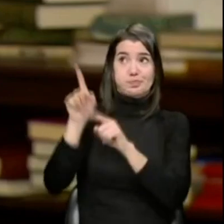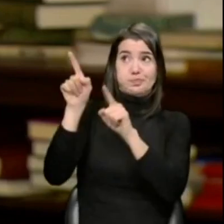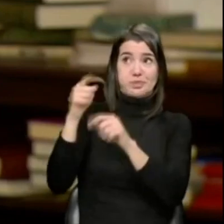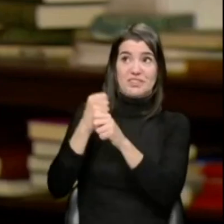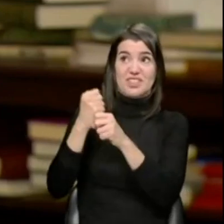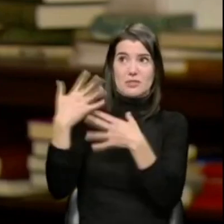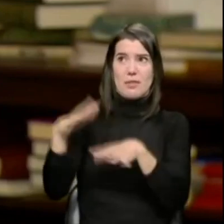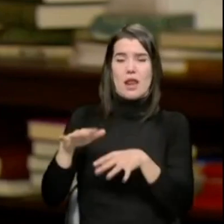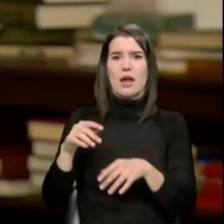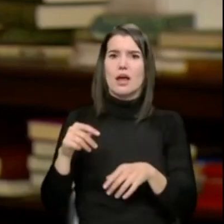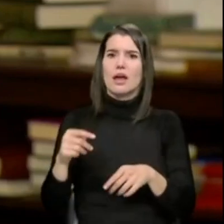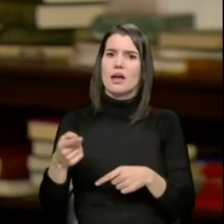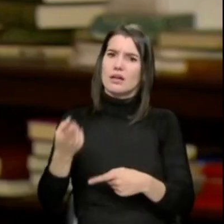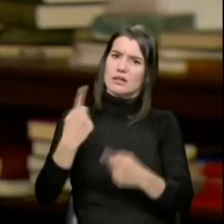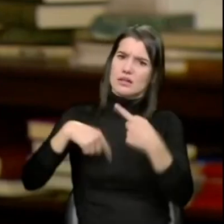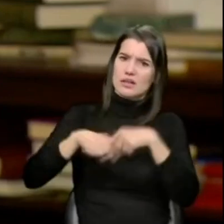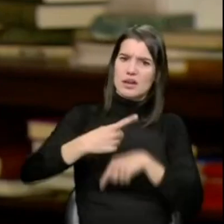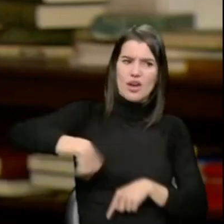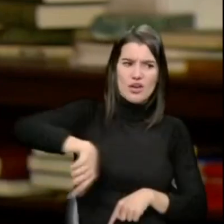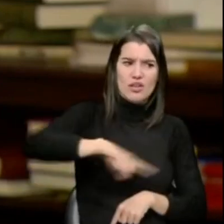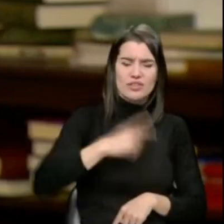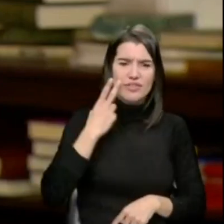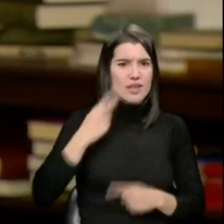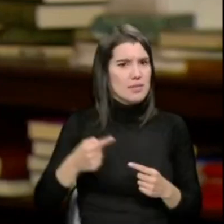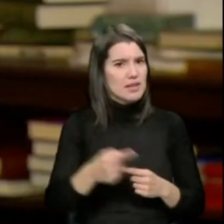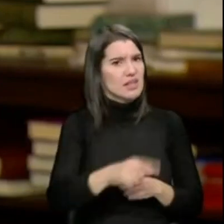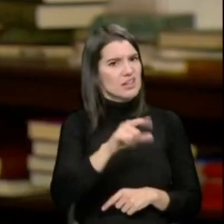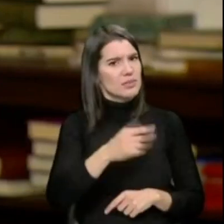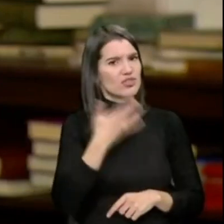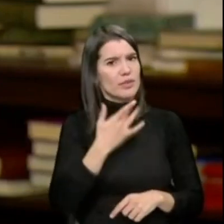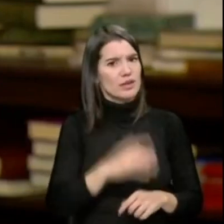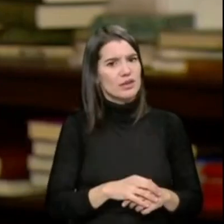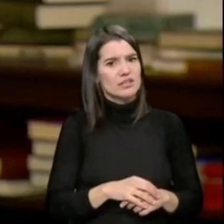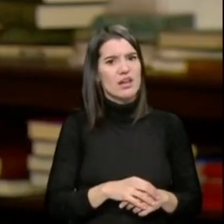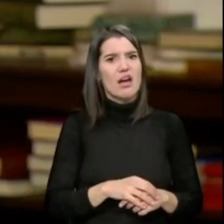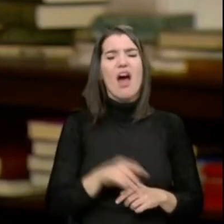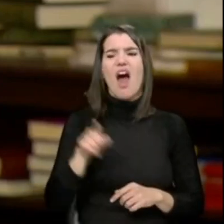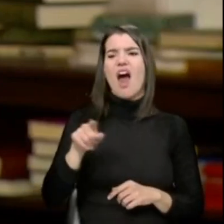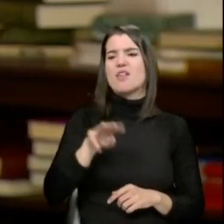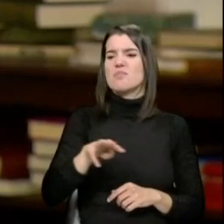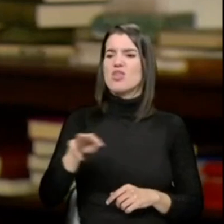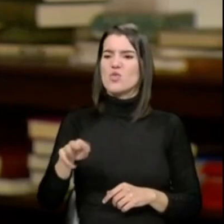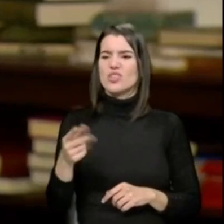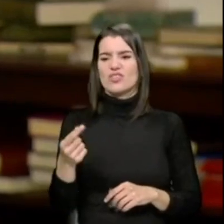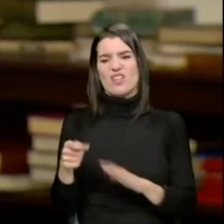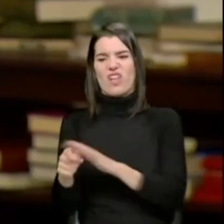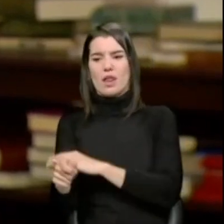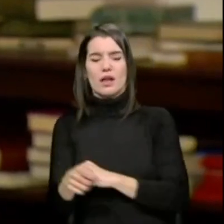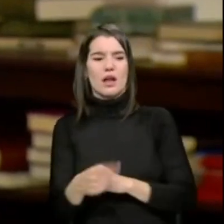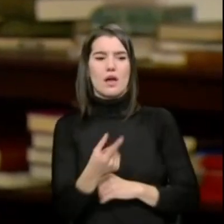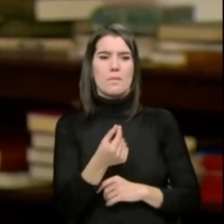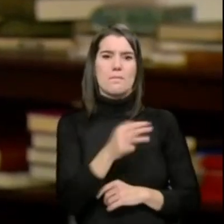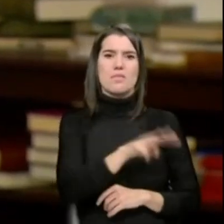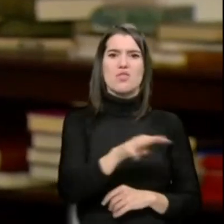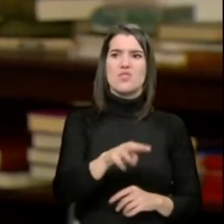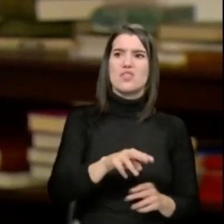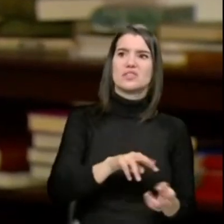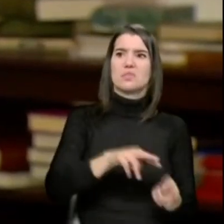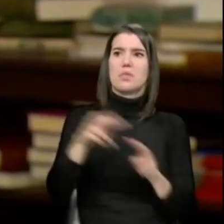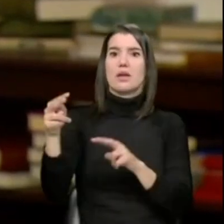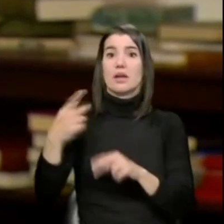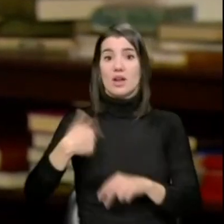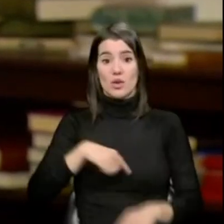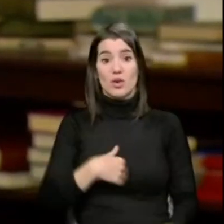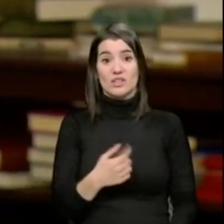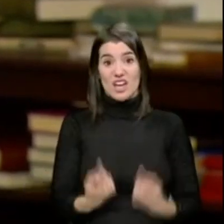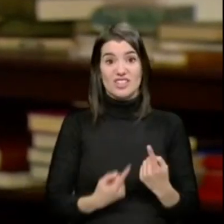aquelas pequenas barbaridades que também nós no dia-a-dia fazemos. Nós criticamos, ele desviou milhões de um lado, mas às vezes, muitas vezes nós por 5